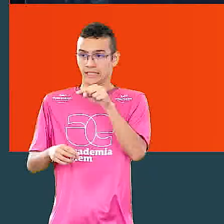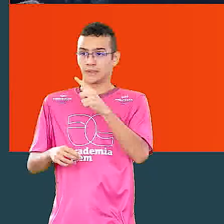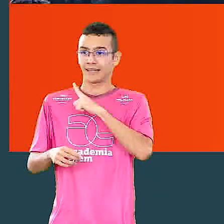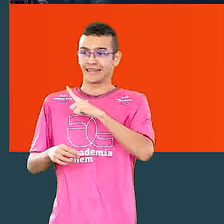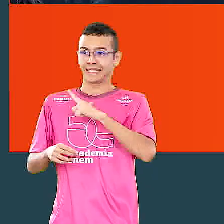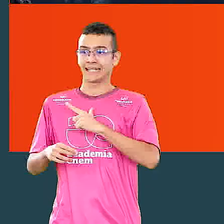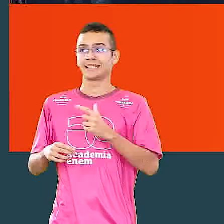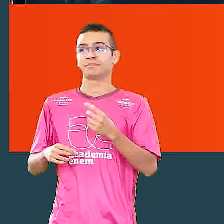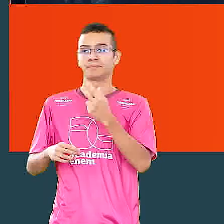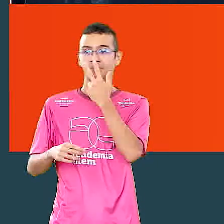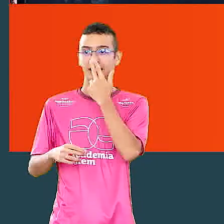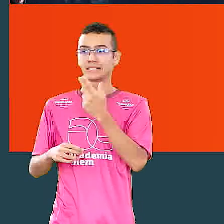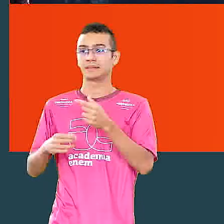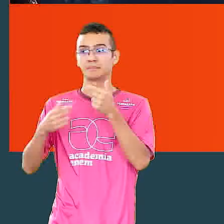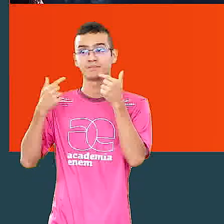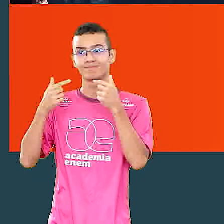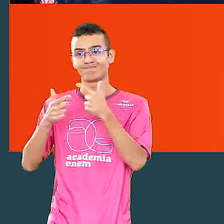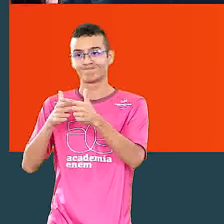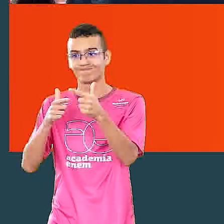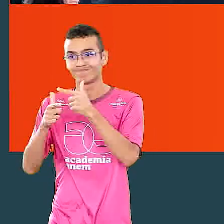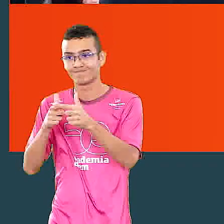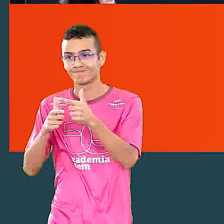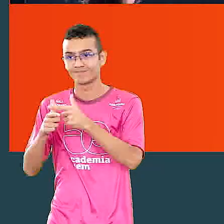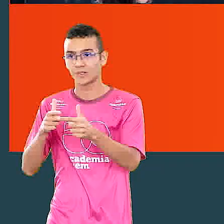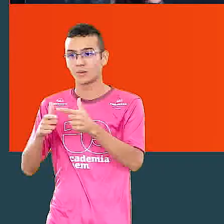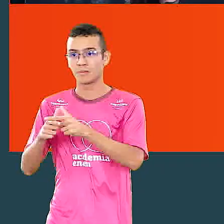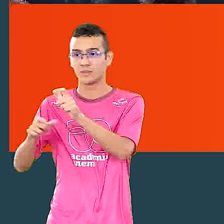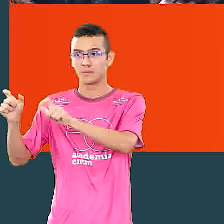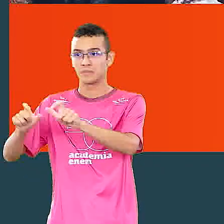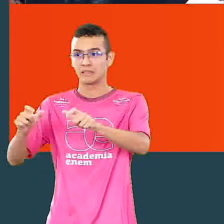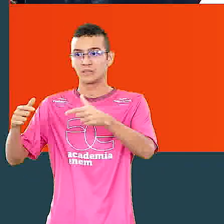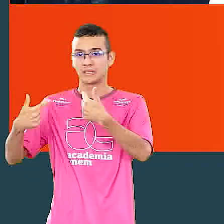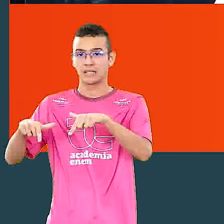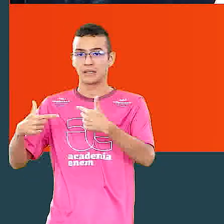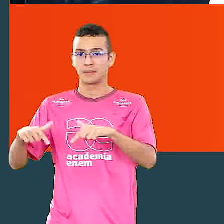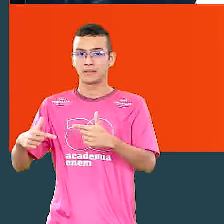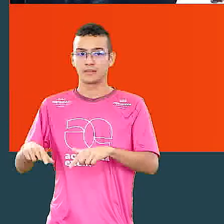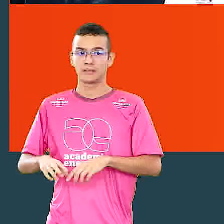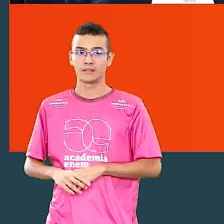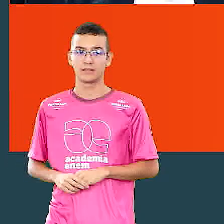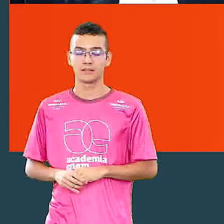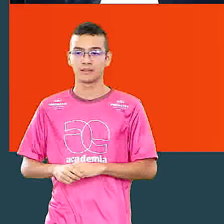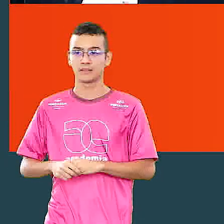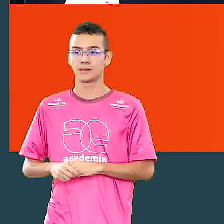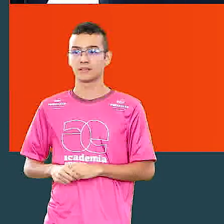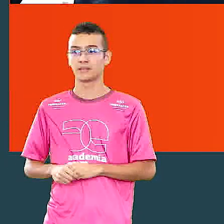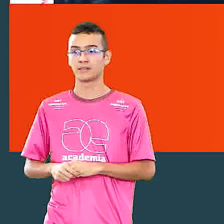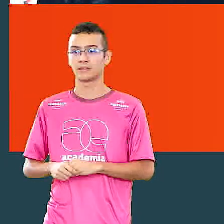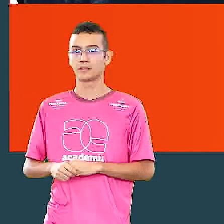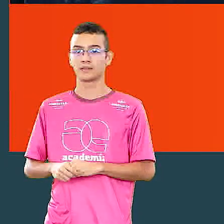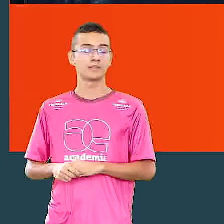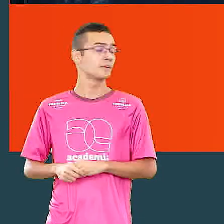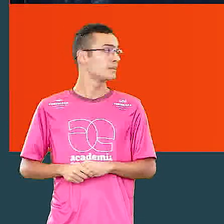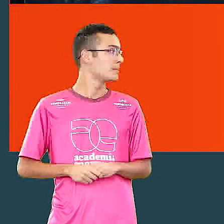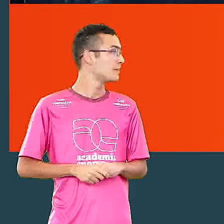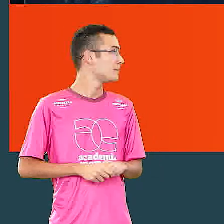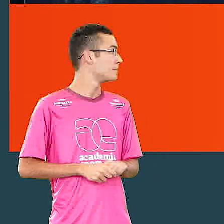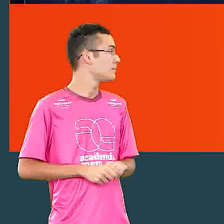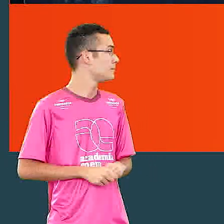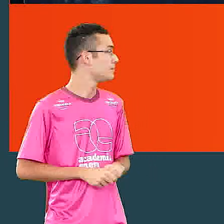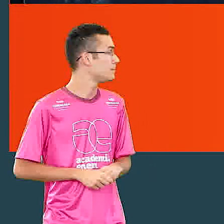olha só. Aí vai, ressaltar a expansão tecnológica e deter-se no